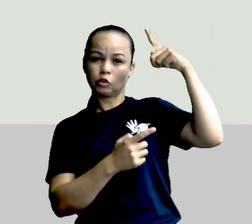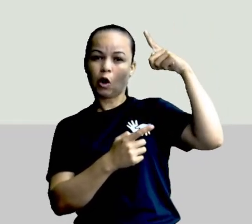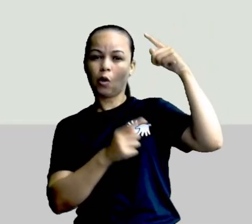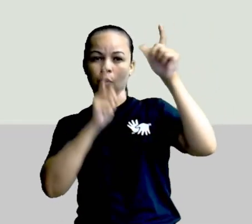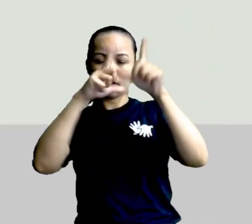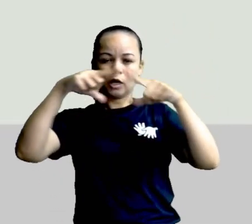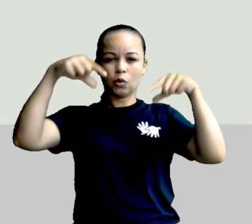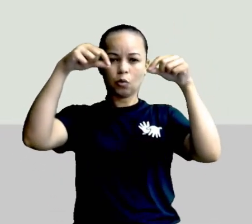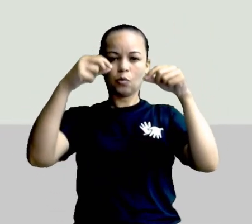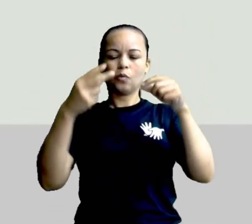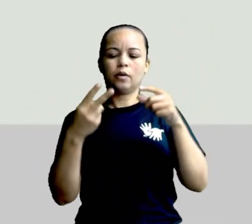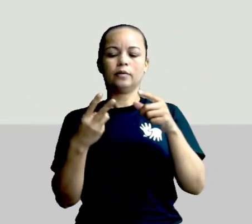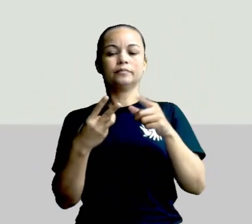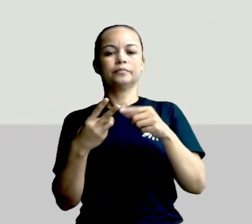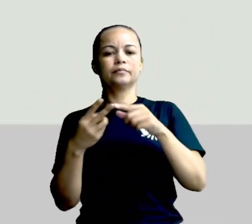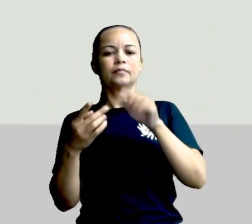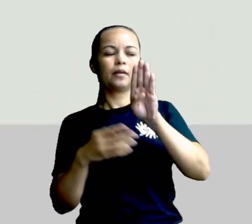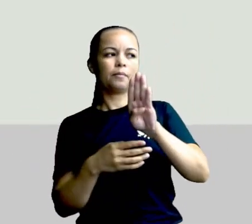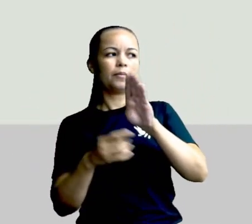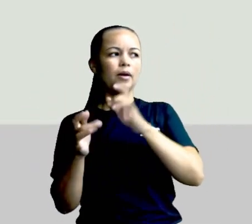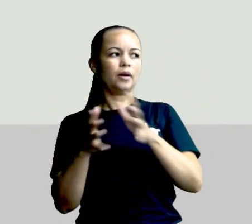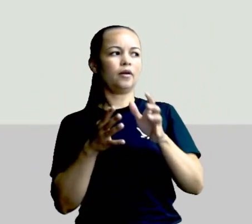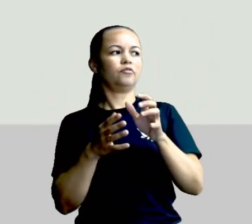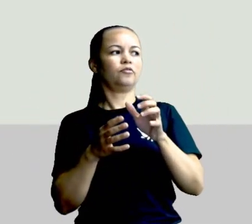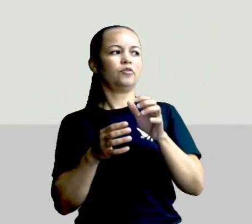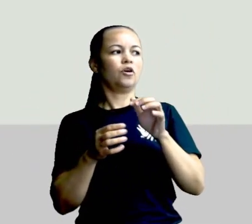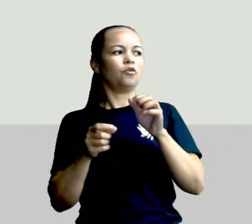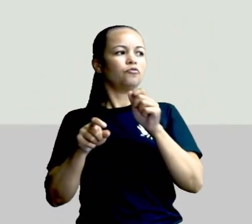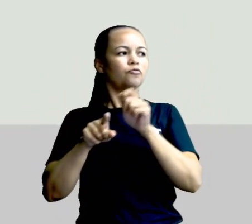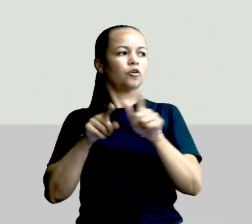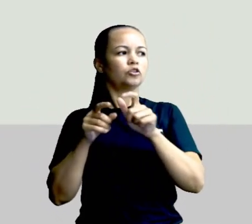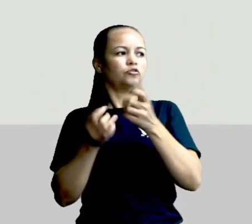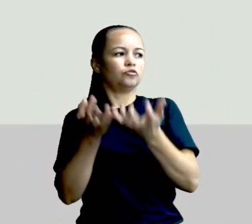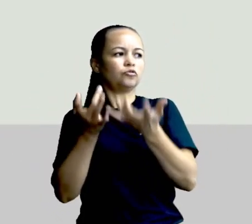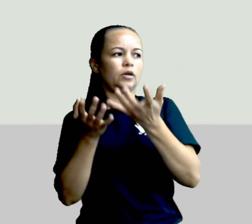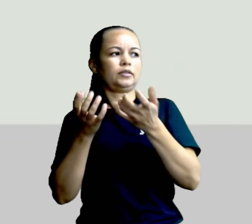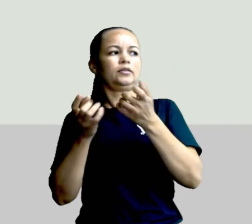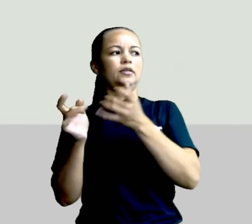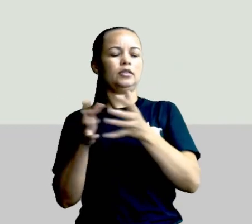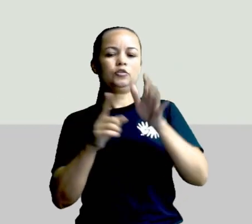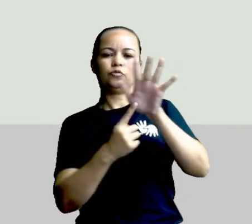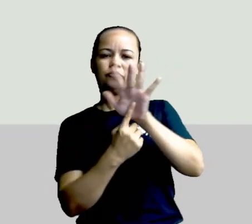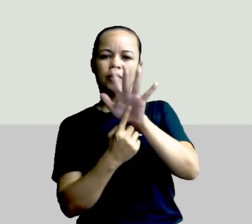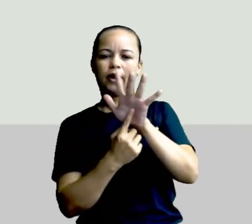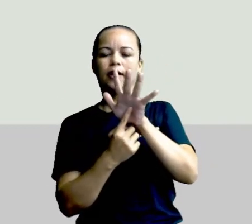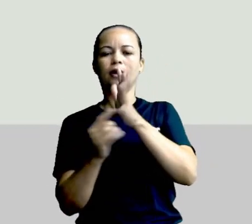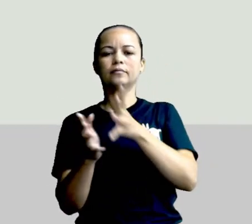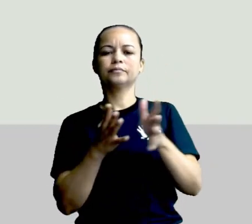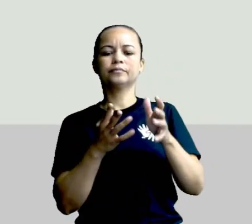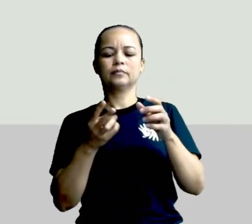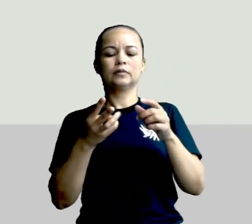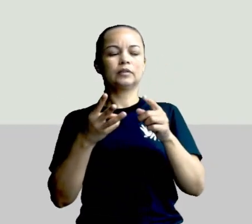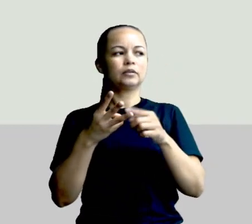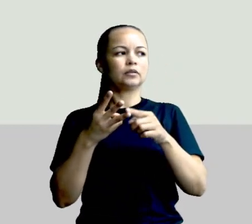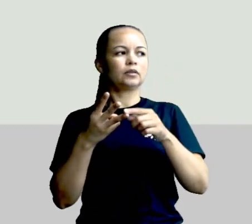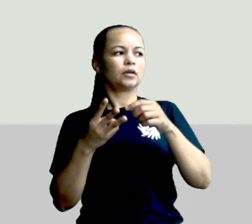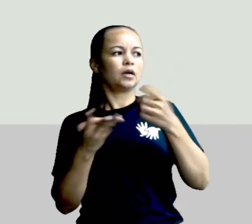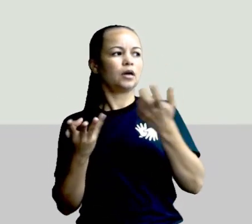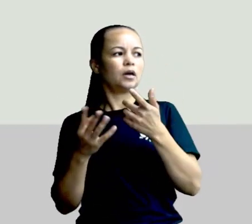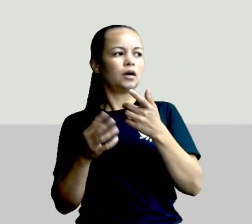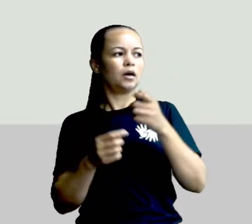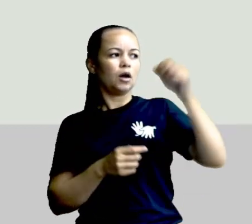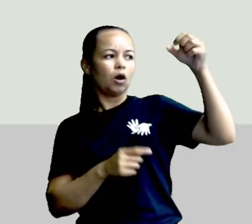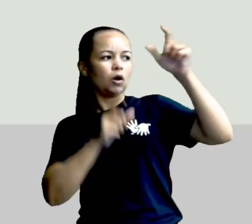Vela acesa, Sol e Lua. B. Estrela, fósforo aceso e vela acesa. C. Luz, Júpiter